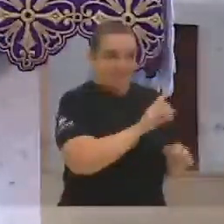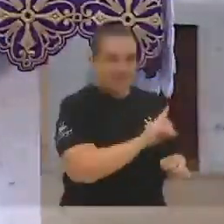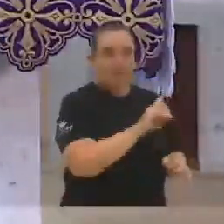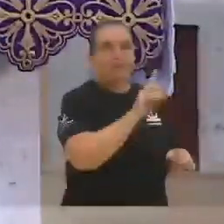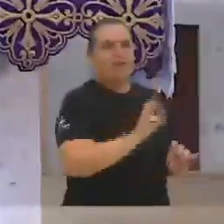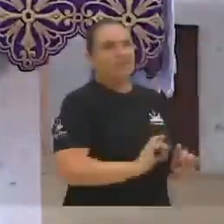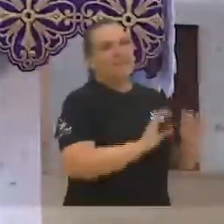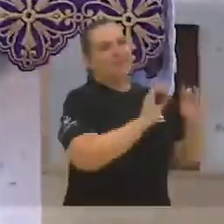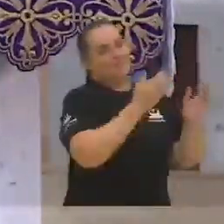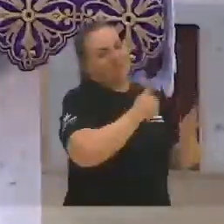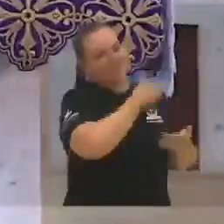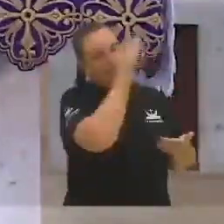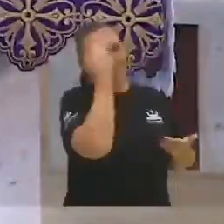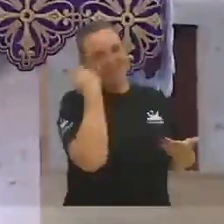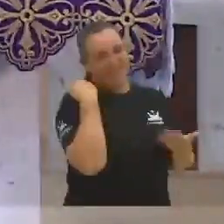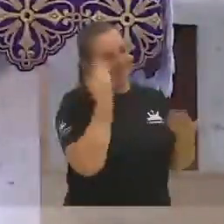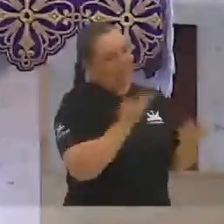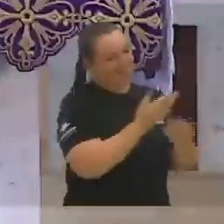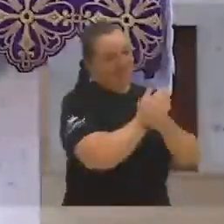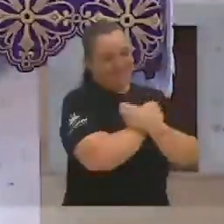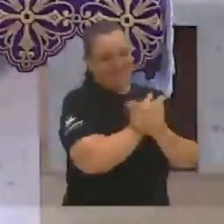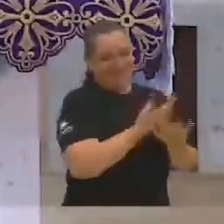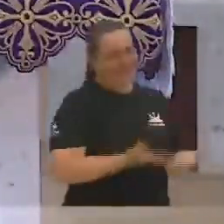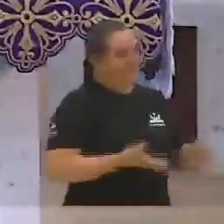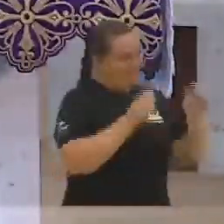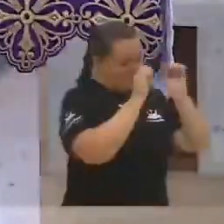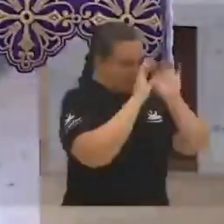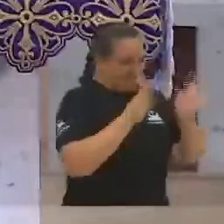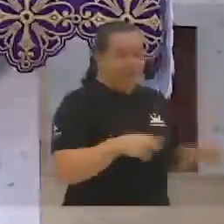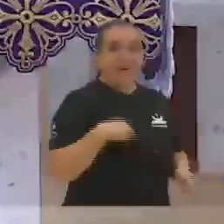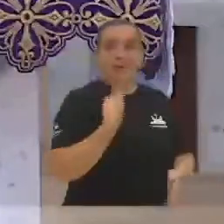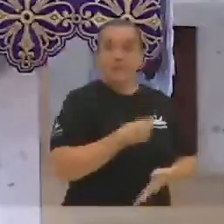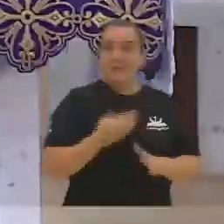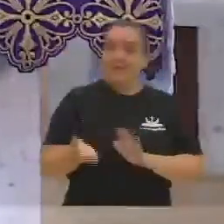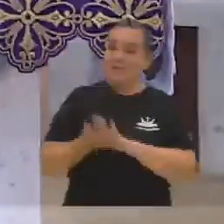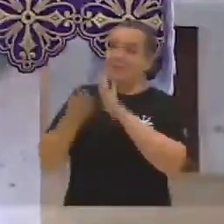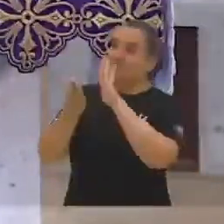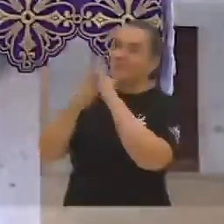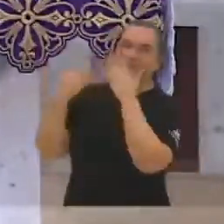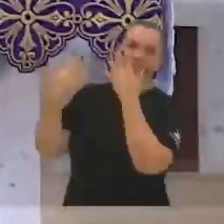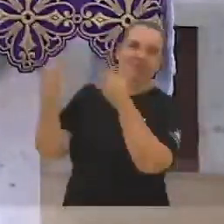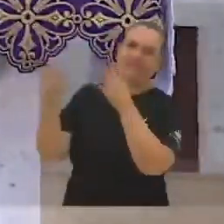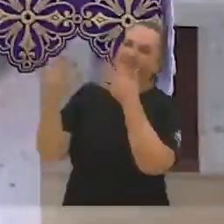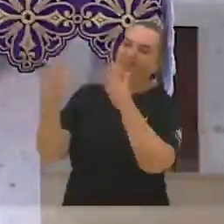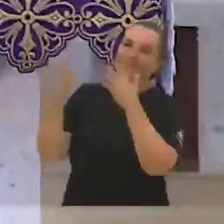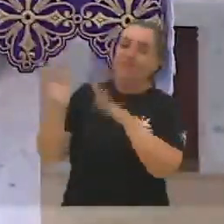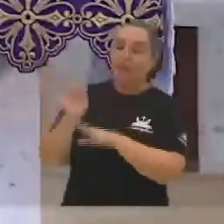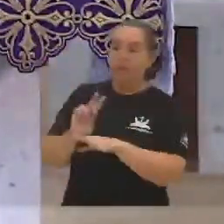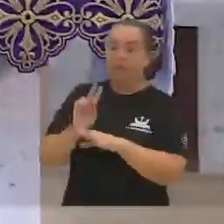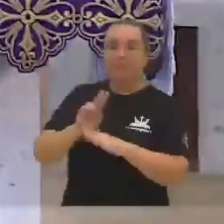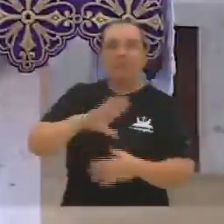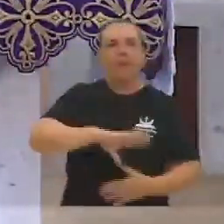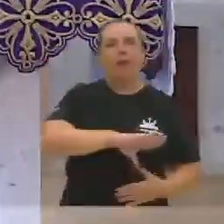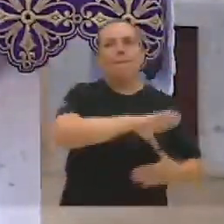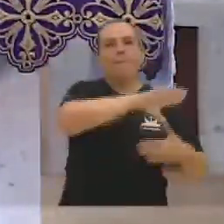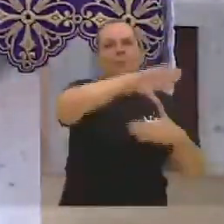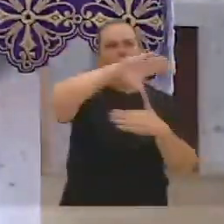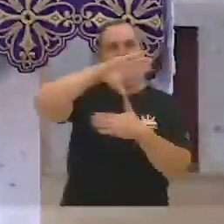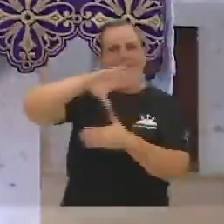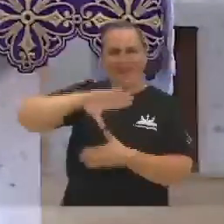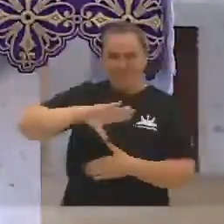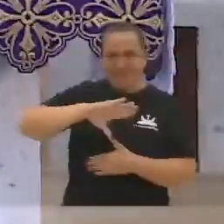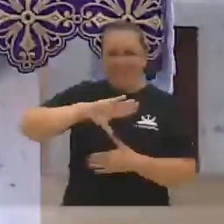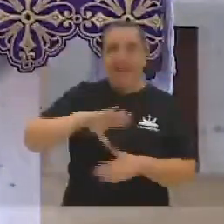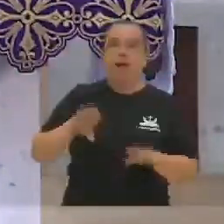uma vez louva e bendiz a Mãe de Deus, a Virgem de Guadalupe, padroeira de toda a América Latina